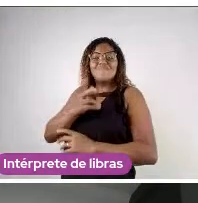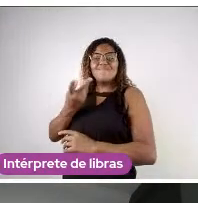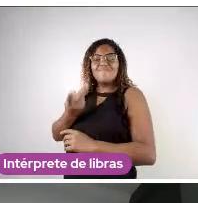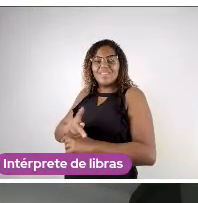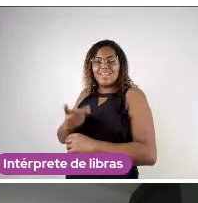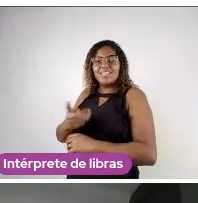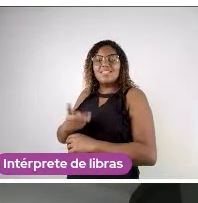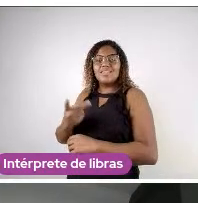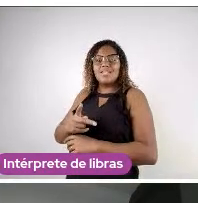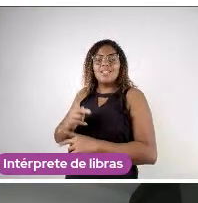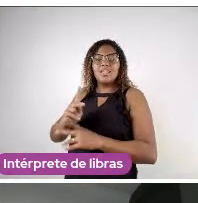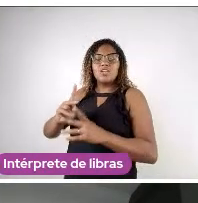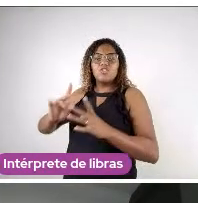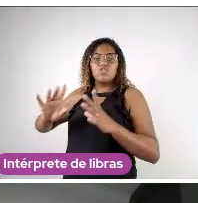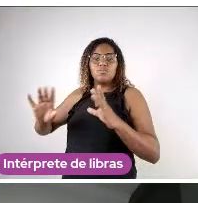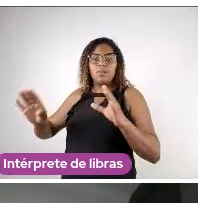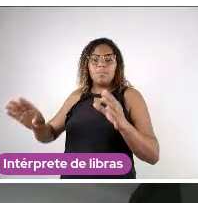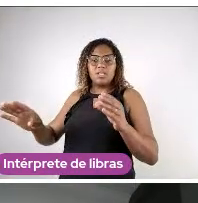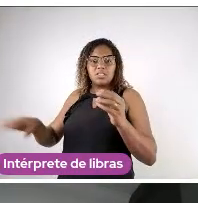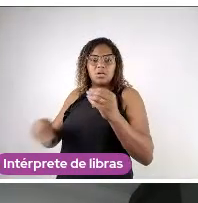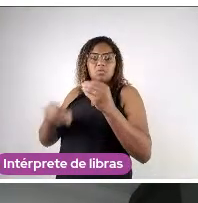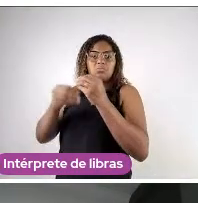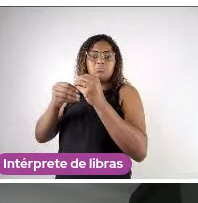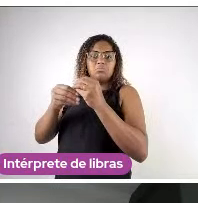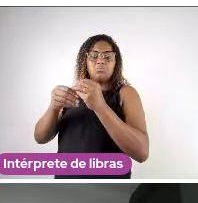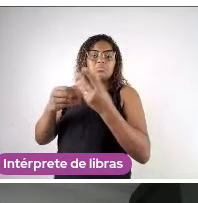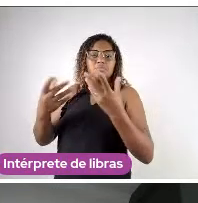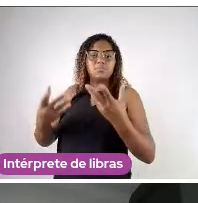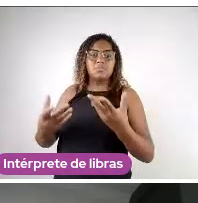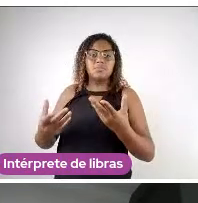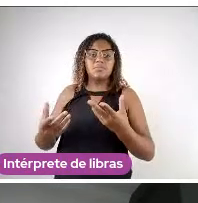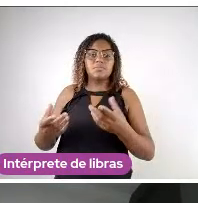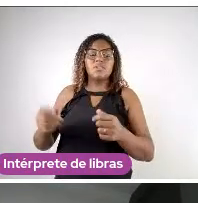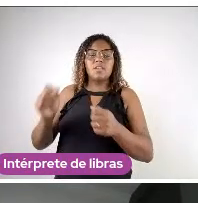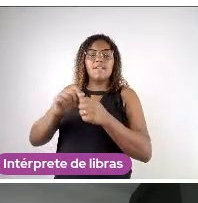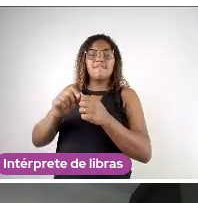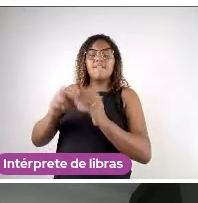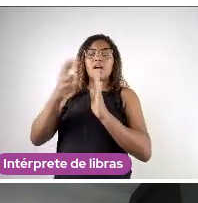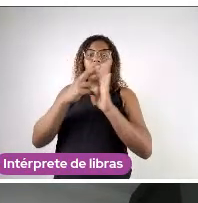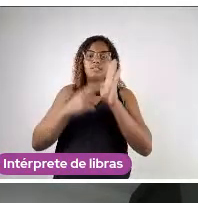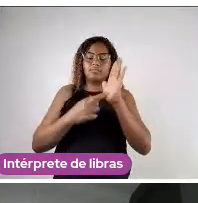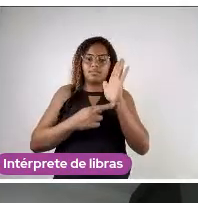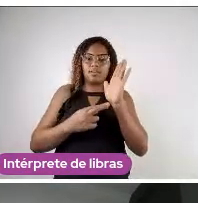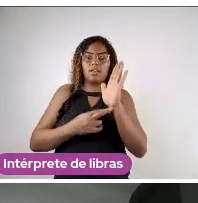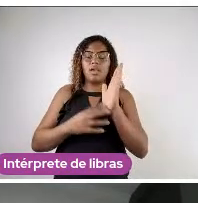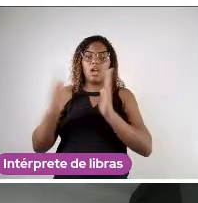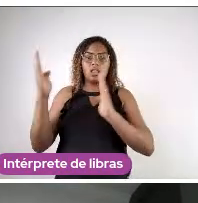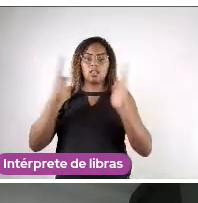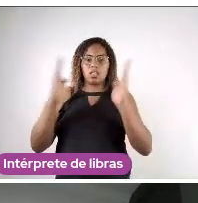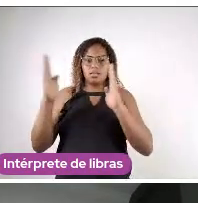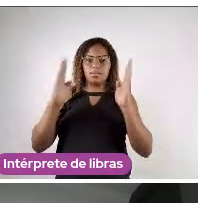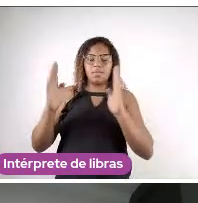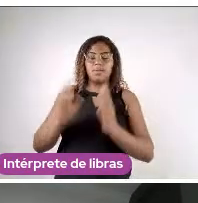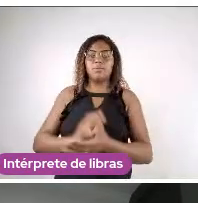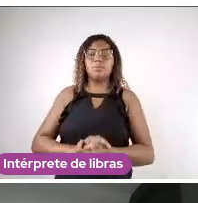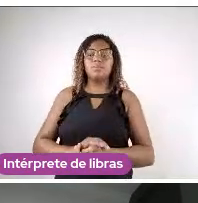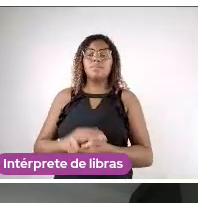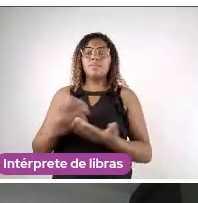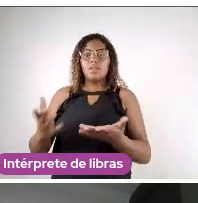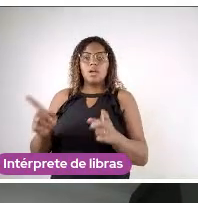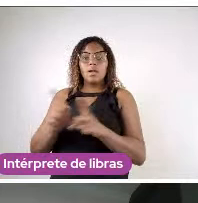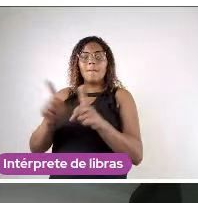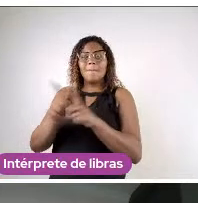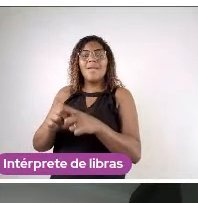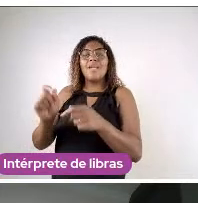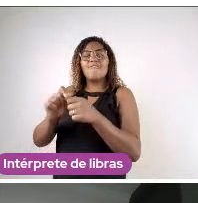de implementação, que está na sua primeira versão, né, mas que vai ser traduzido agora para os outros idiomas. E também foi feito